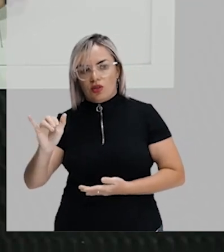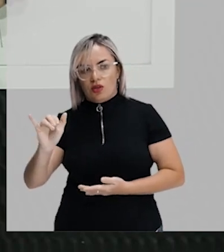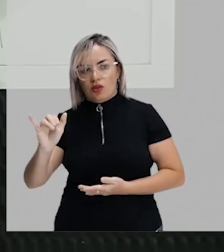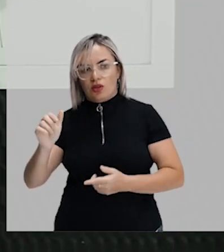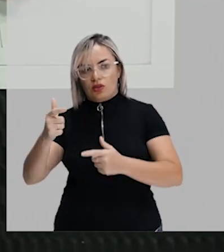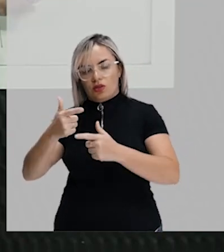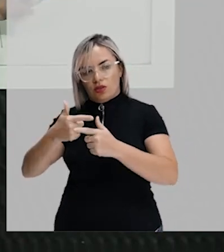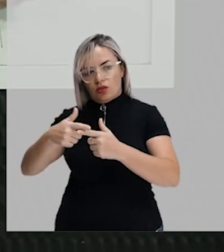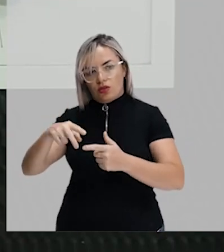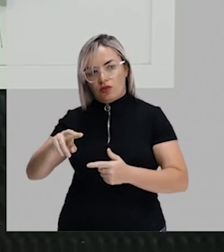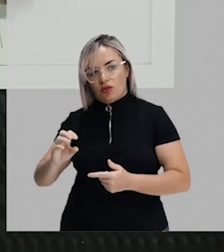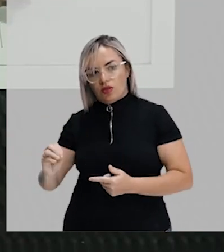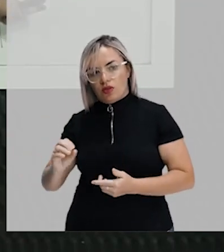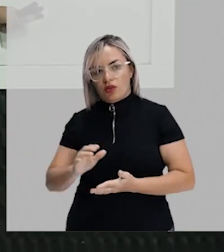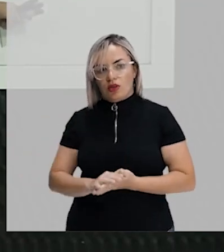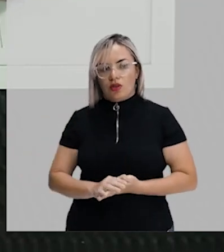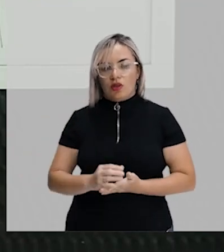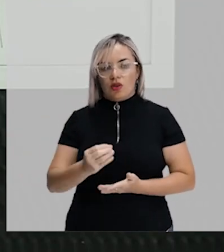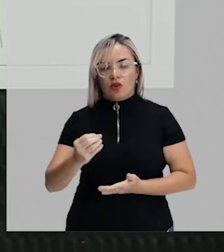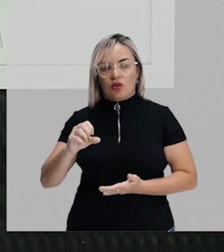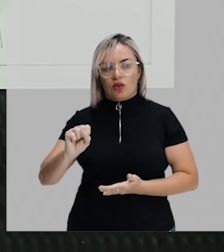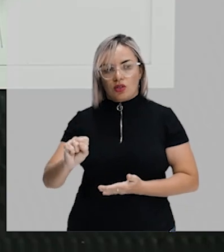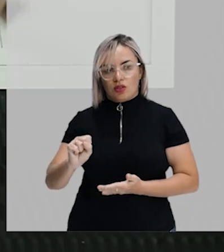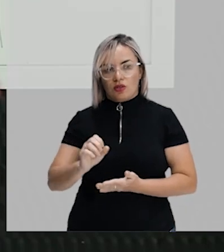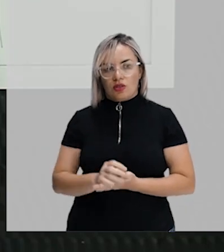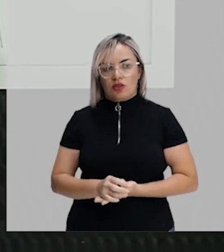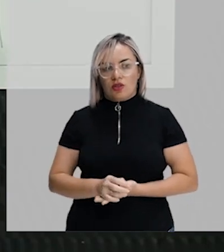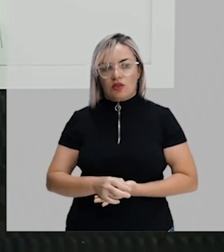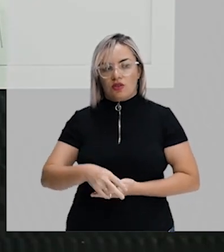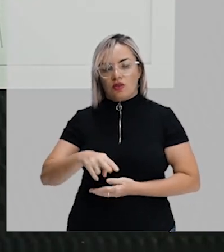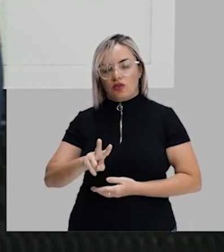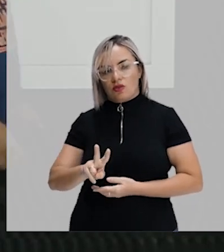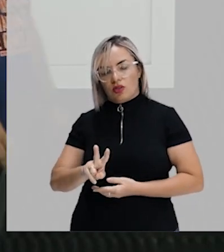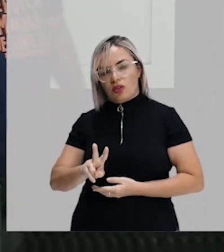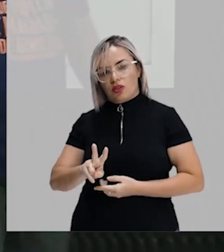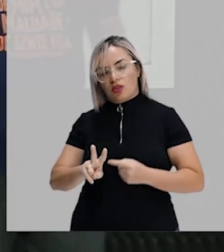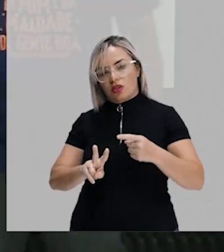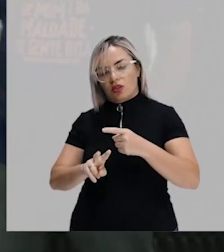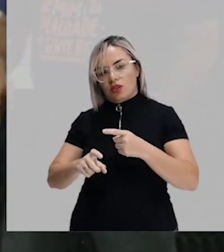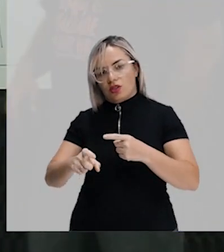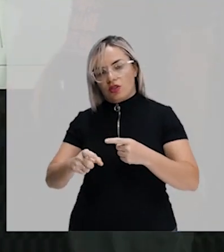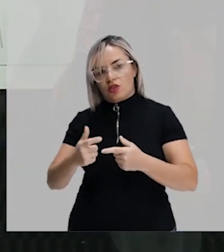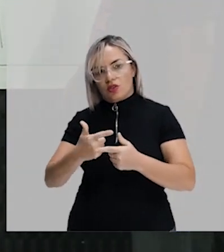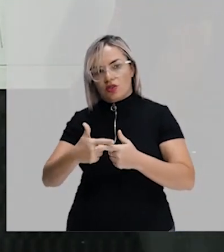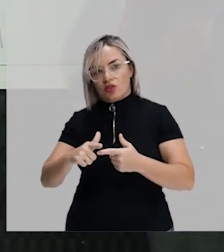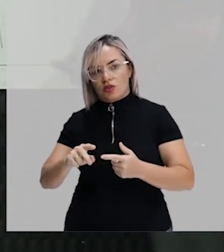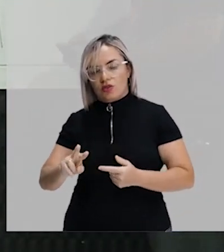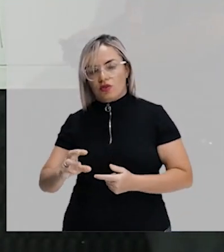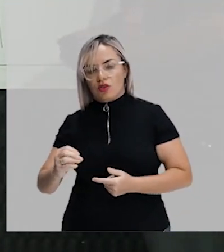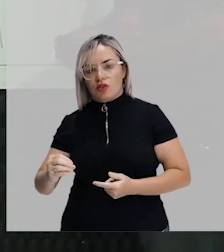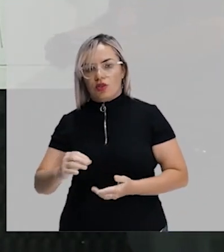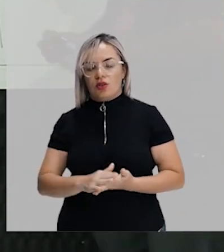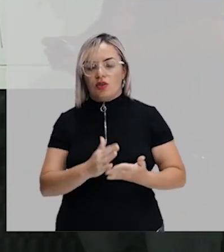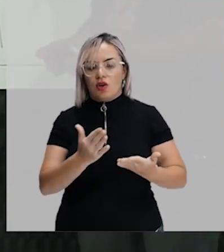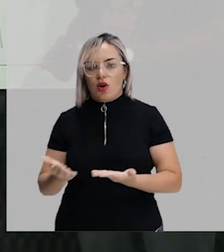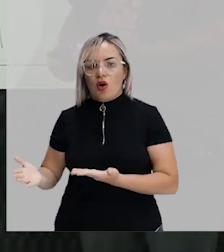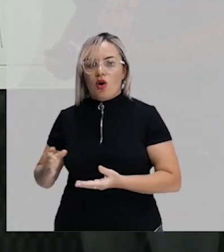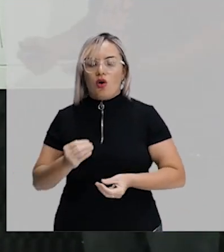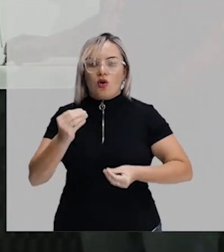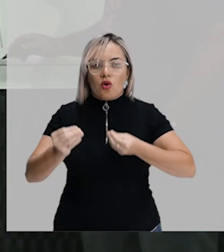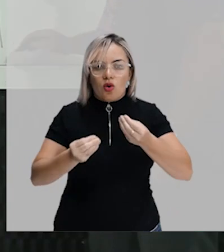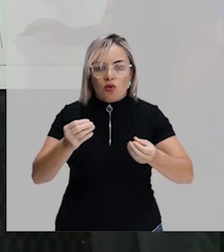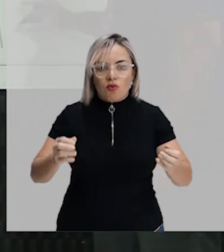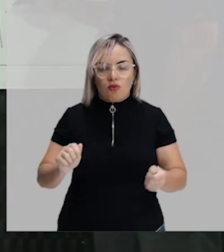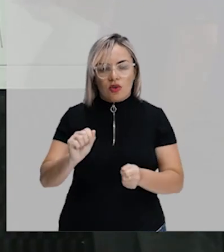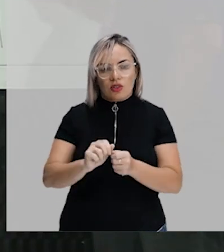o VO, né? E o cosseno vai ser Vx sobre o VO, né? Então, vamos colocar só essas funções aqui para vocês entenderem, né? Essas